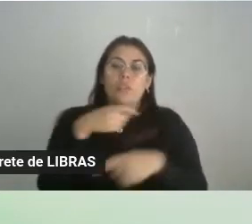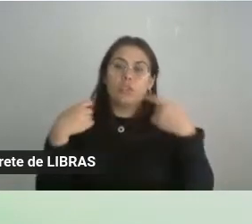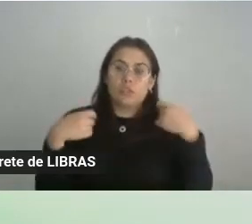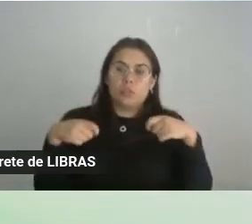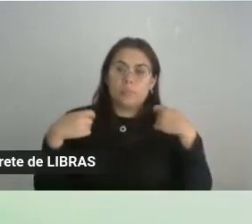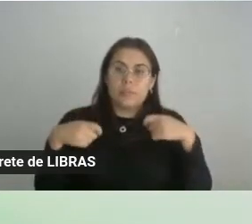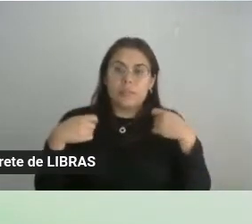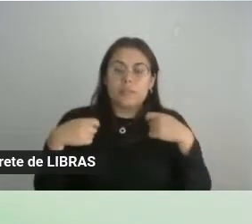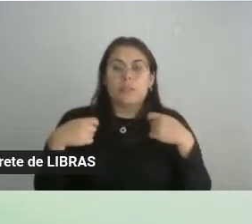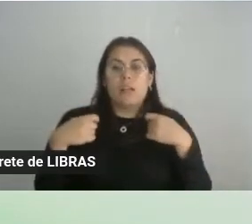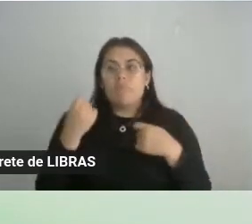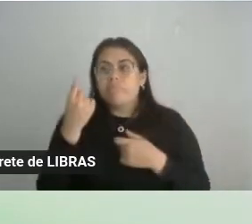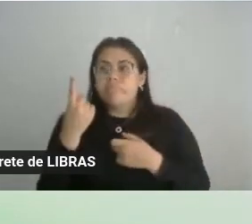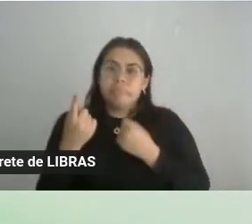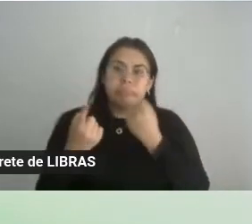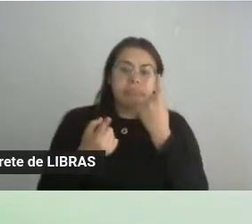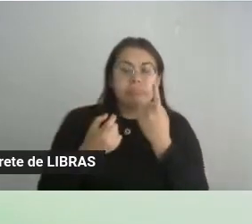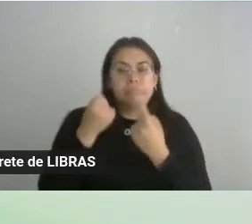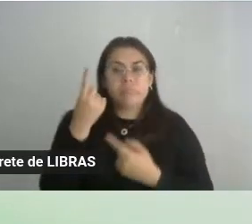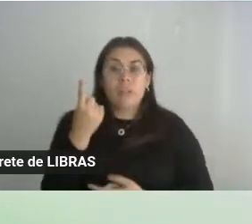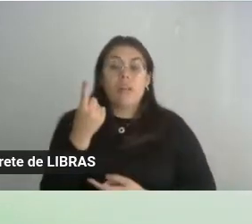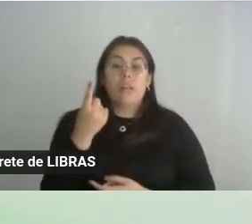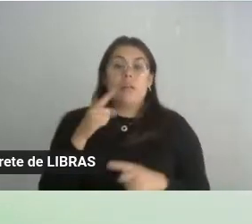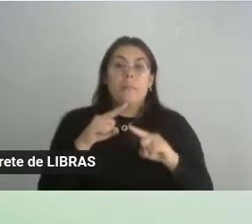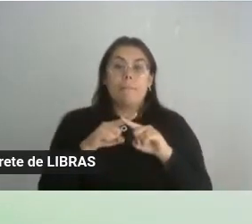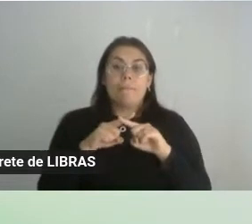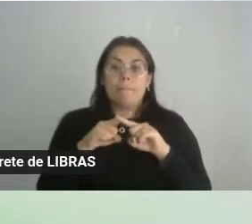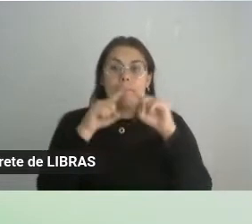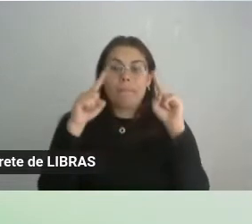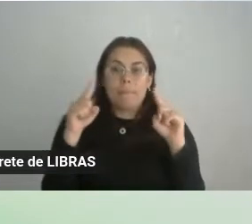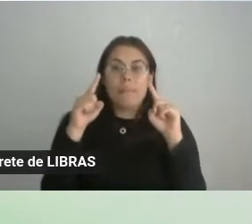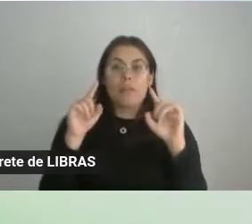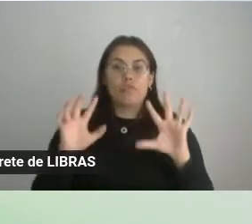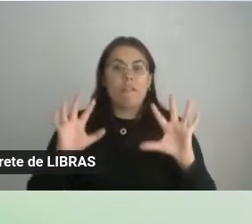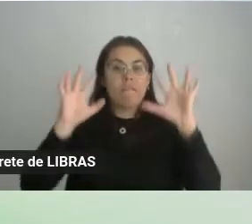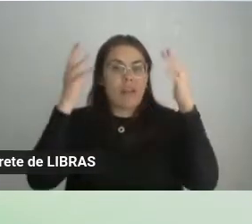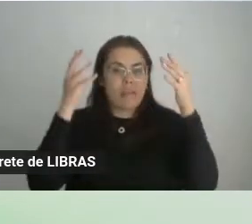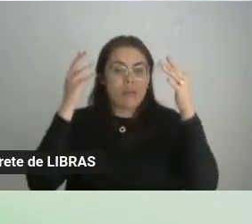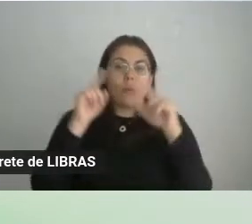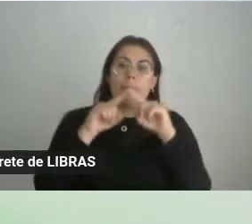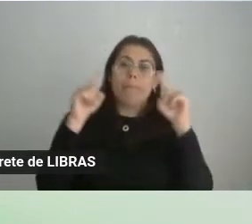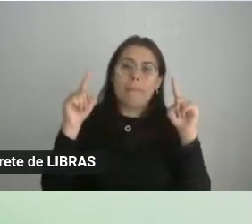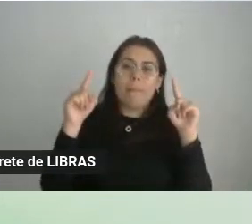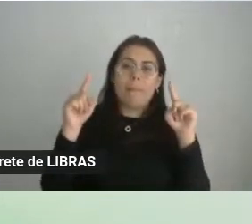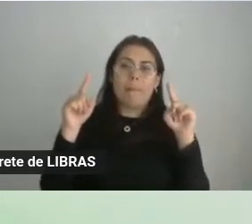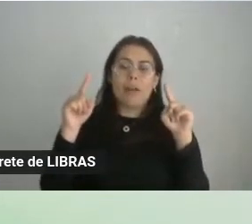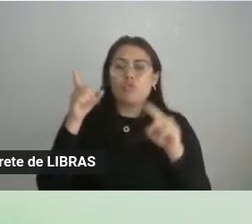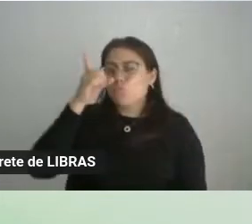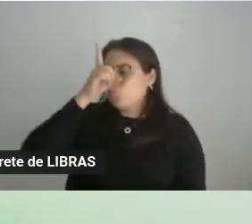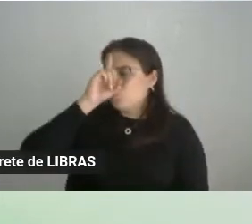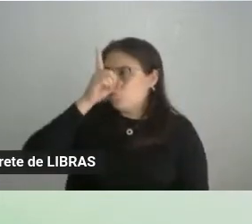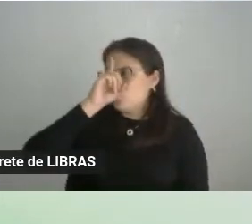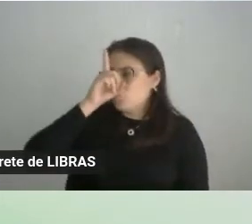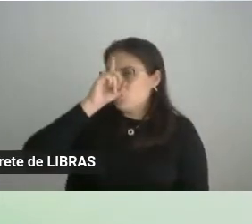simplesmente, vez ou outra, fazer algum tipo de evento para falar sobre isso, mas que seja algo do dia a dia.